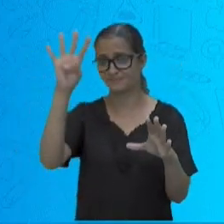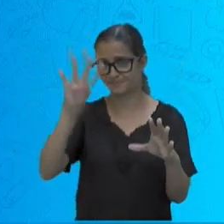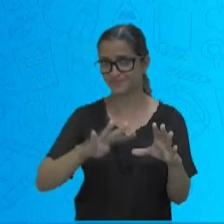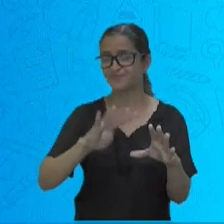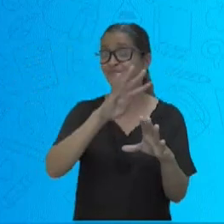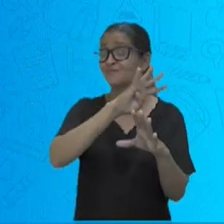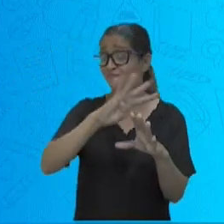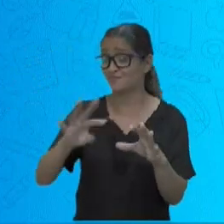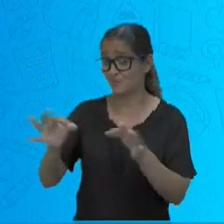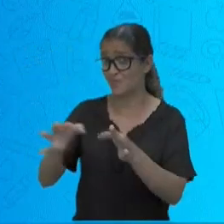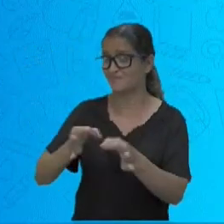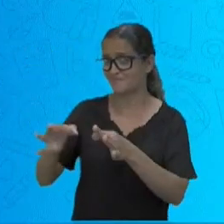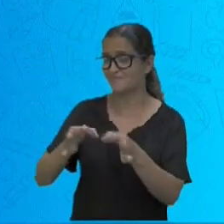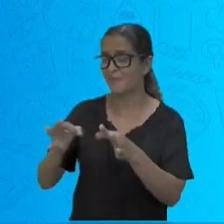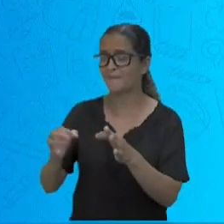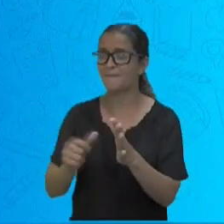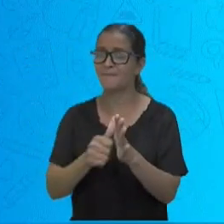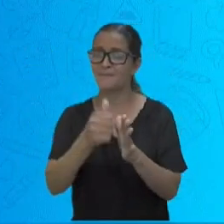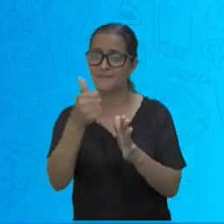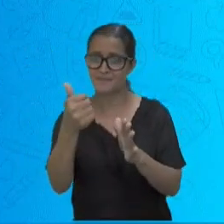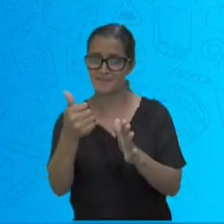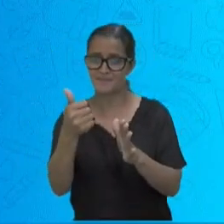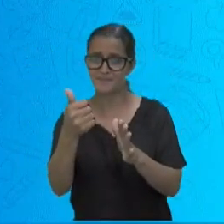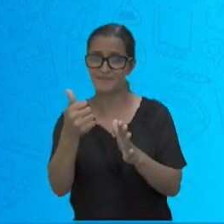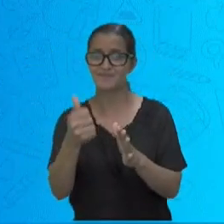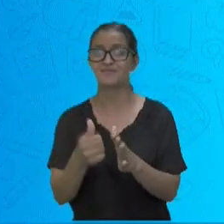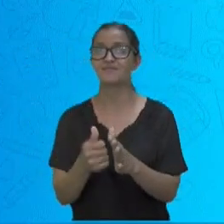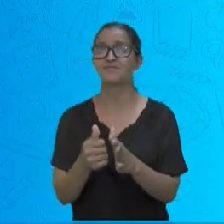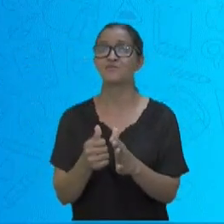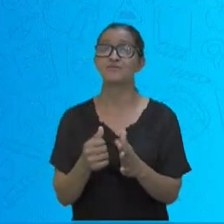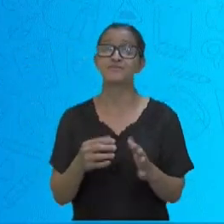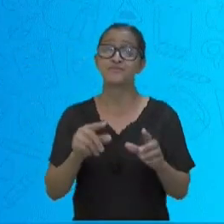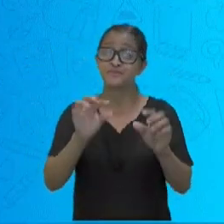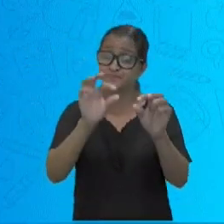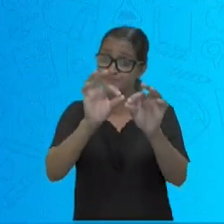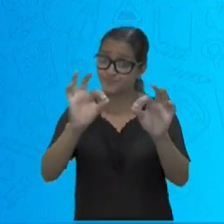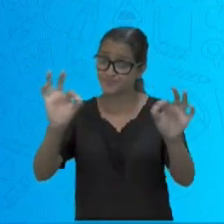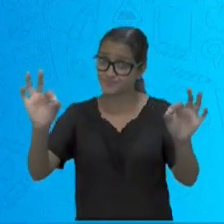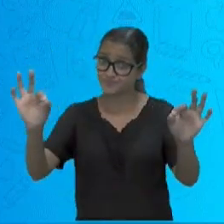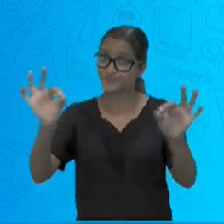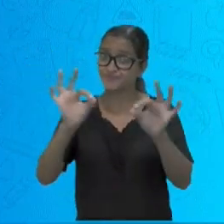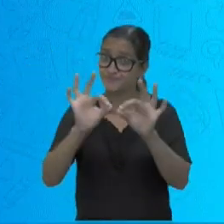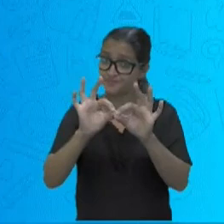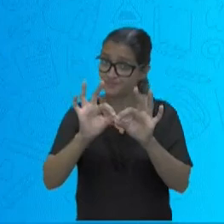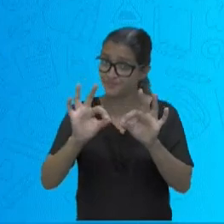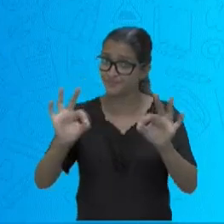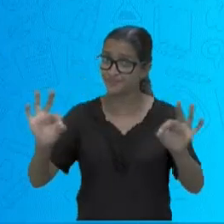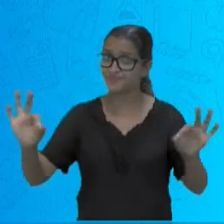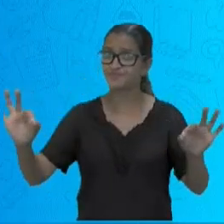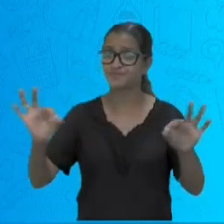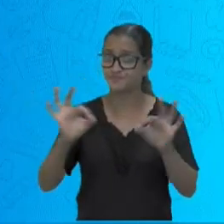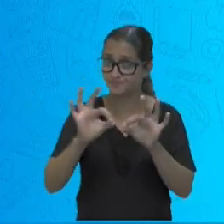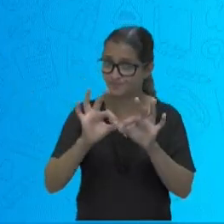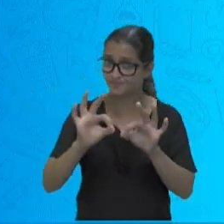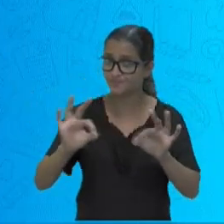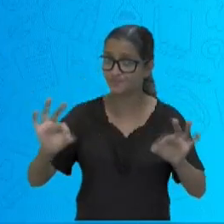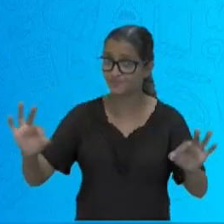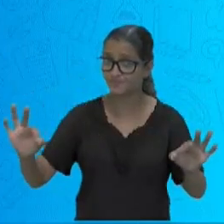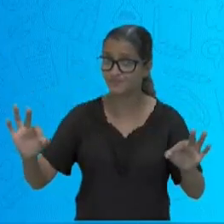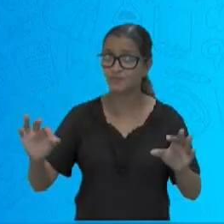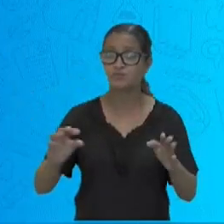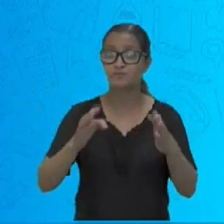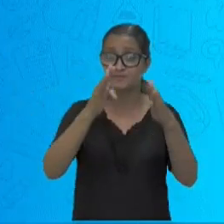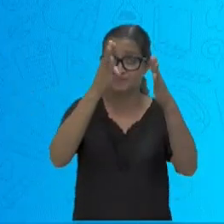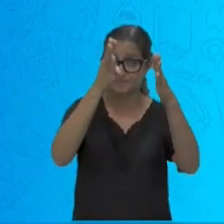essa tabela, primeira coisa, ela precisa de quantidade de linhas, ela precisa de quantidade de